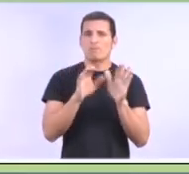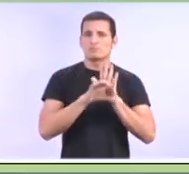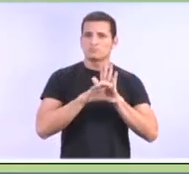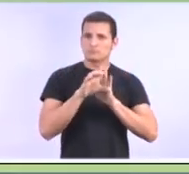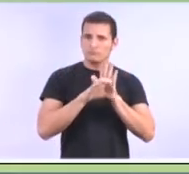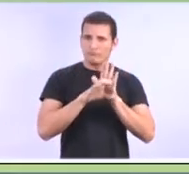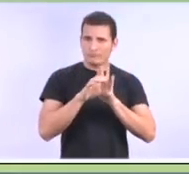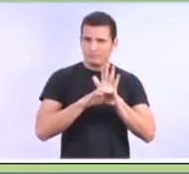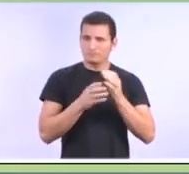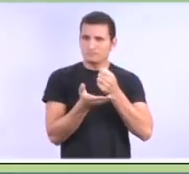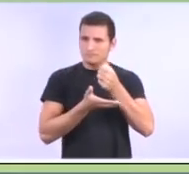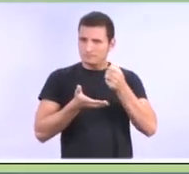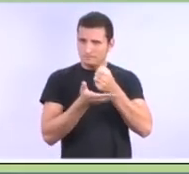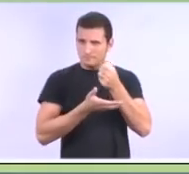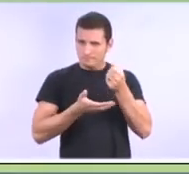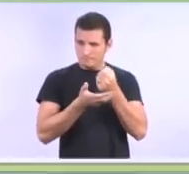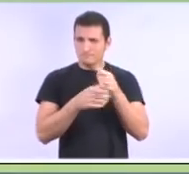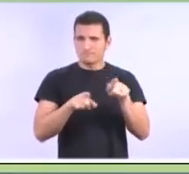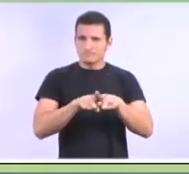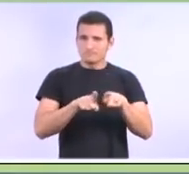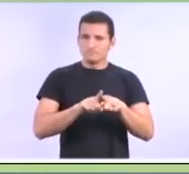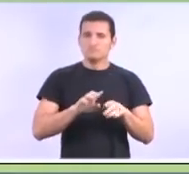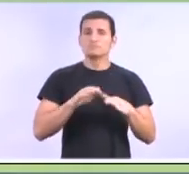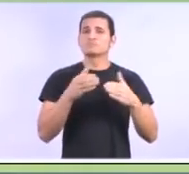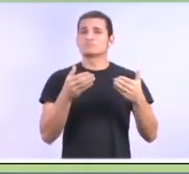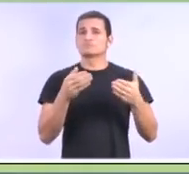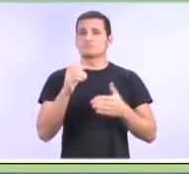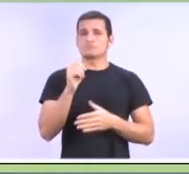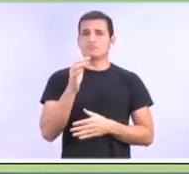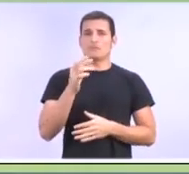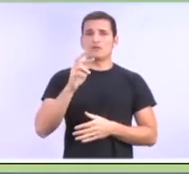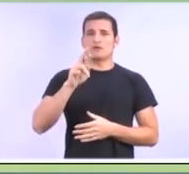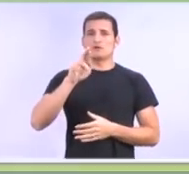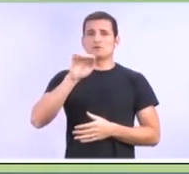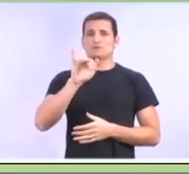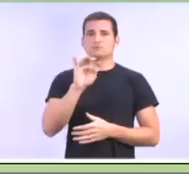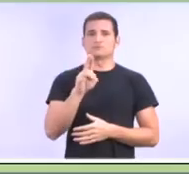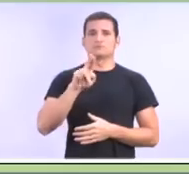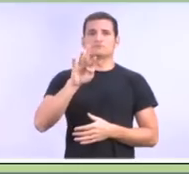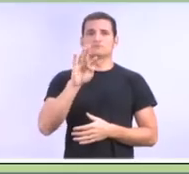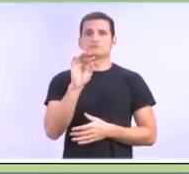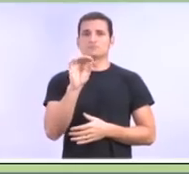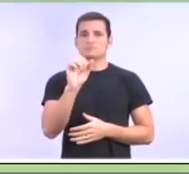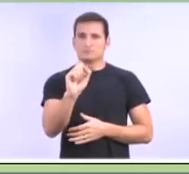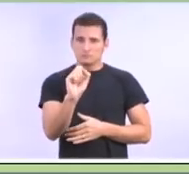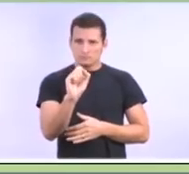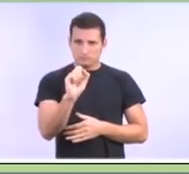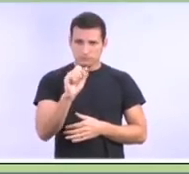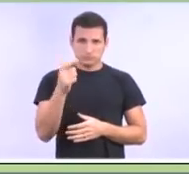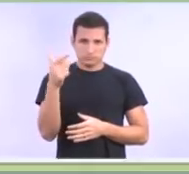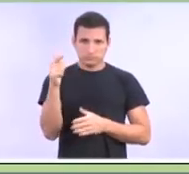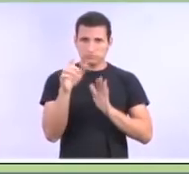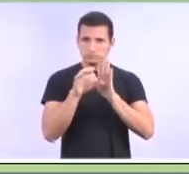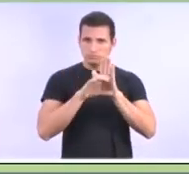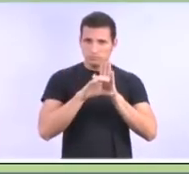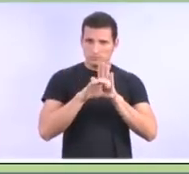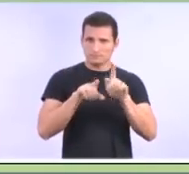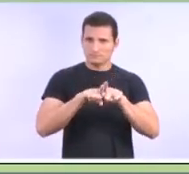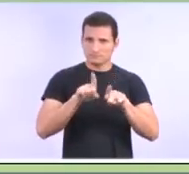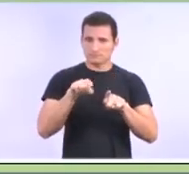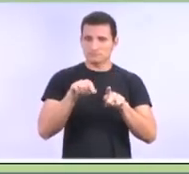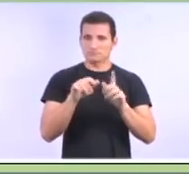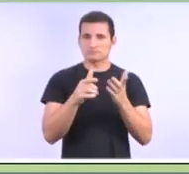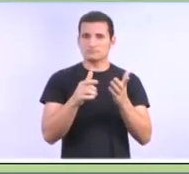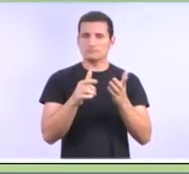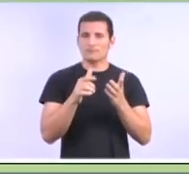conceitos e fundamentos do mesmo, quais são os atributos que definem essas características e um outro conceito bem interessante que é a identidade do